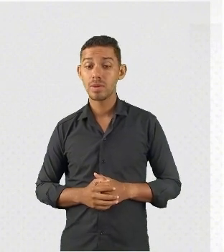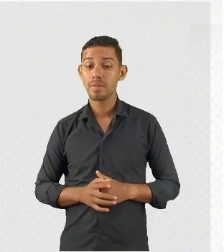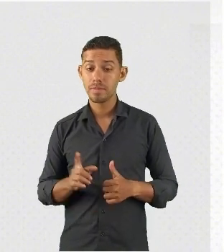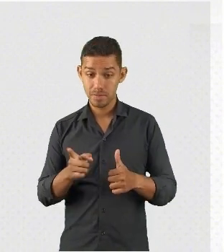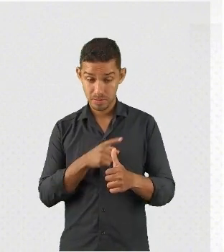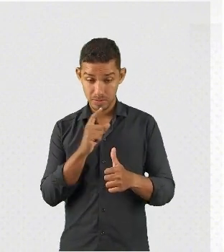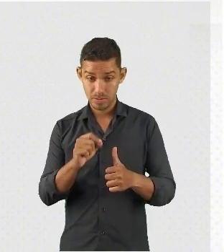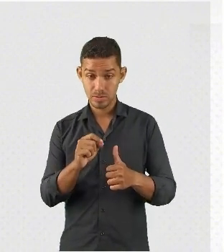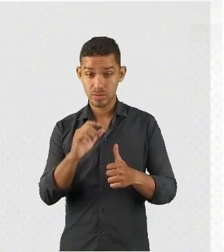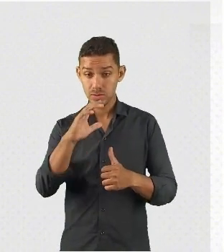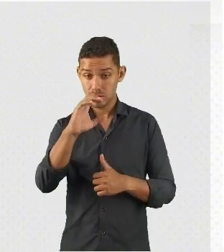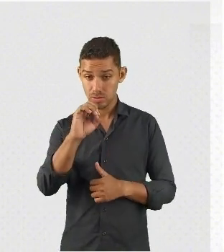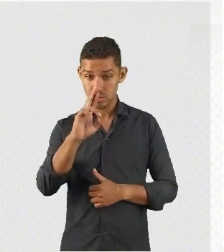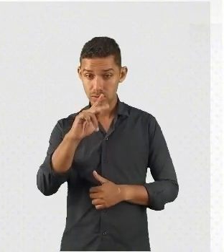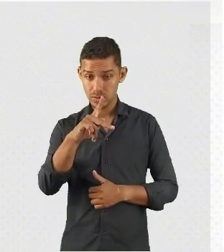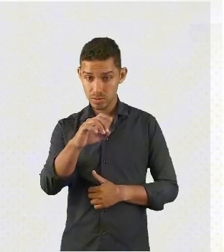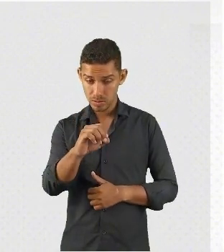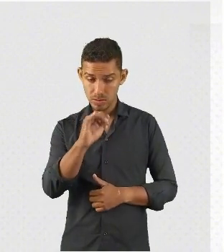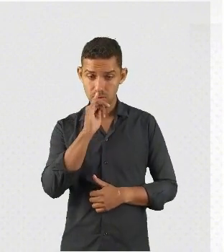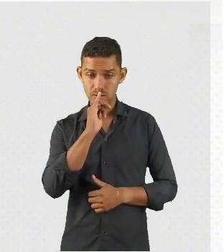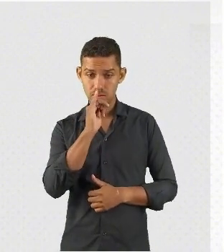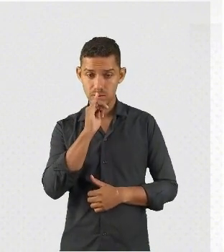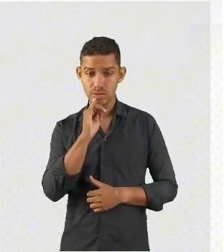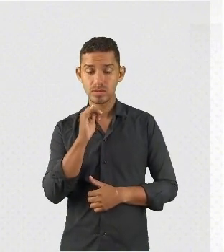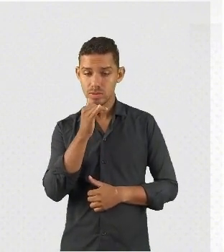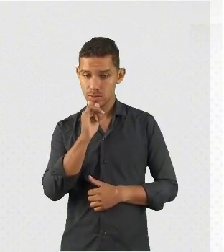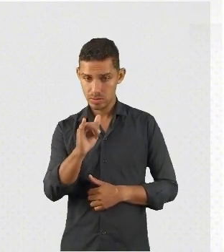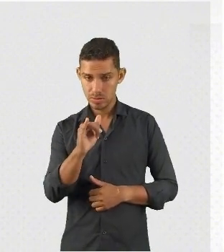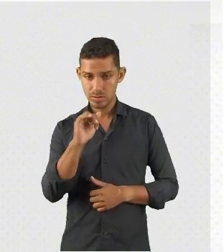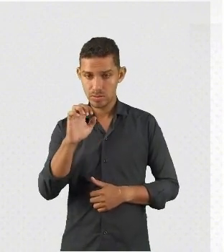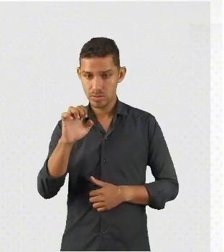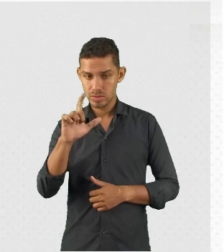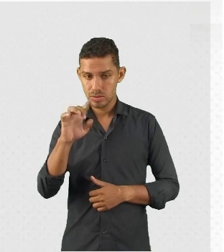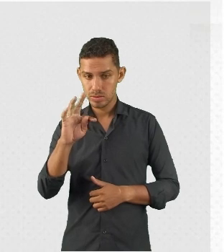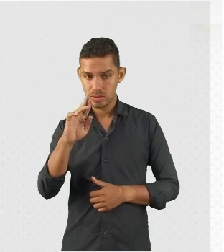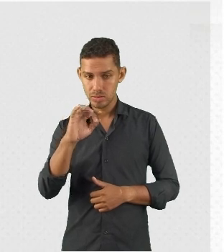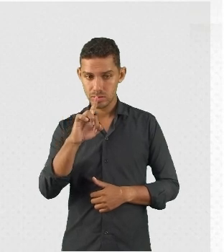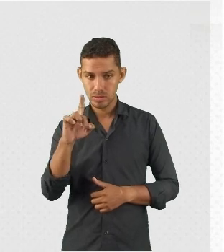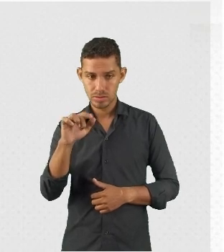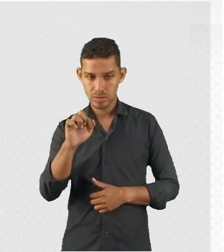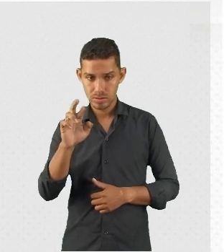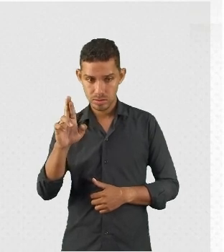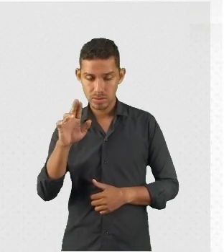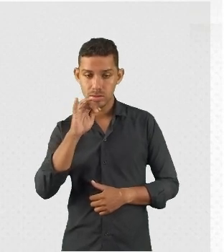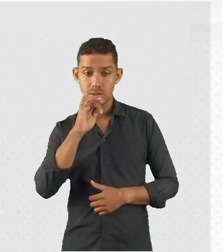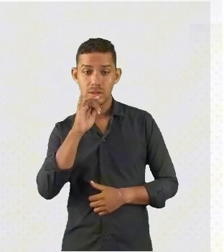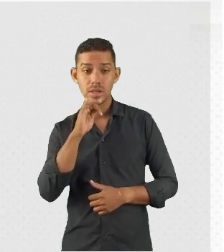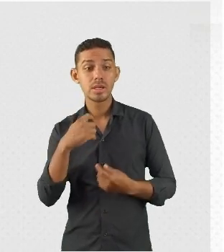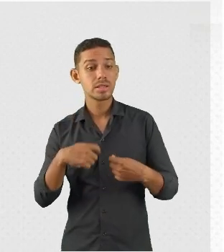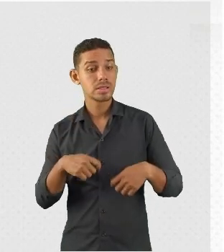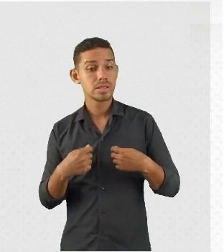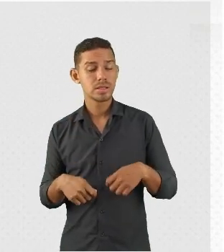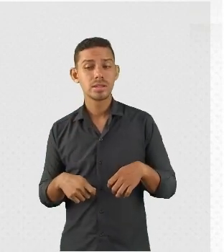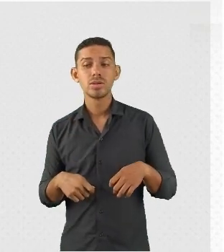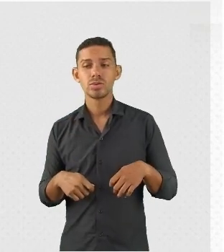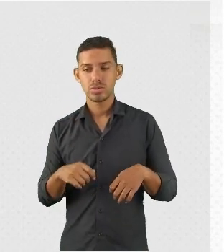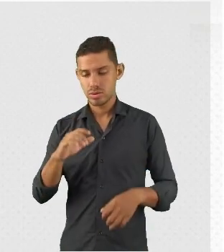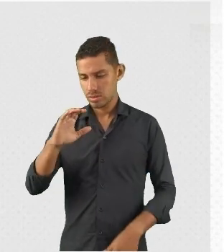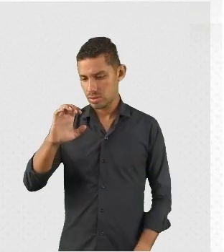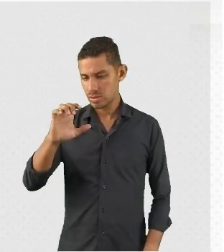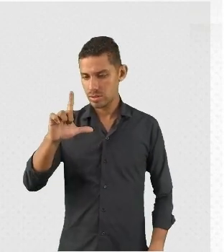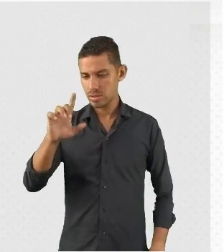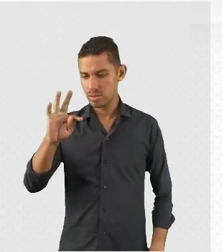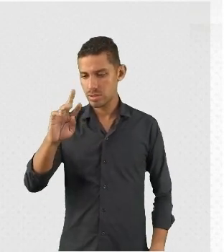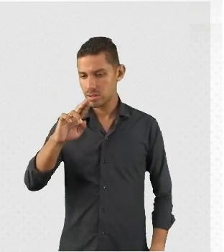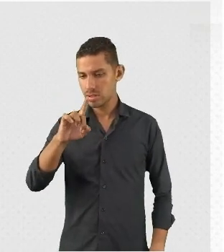quero eletrizar esse corpo. Aí, eu tenho que pegar um corpo que já está eletrizado e aproximar dele. Então,